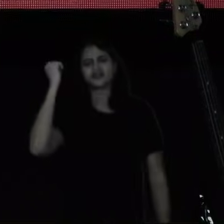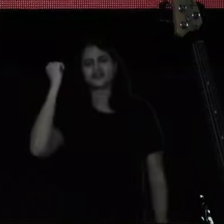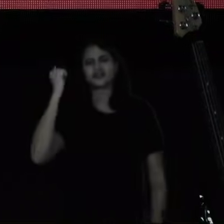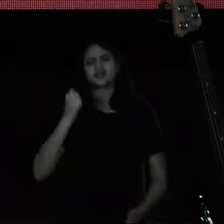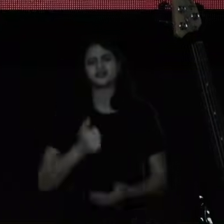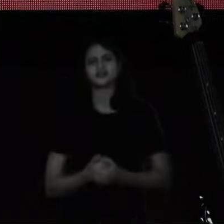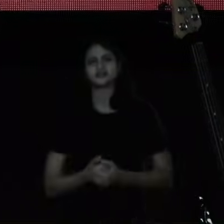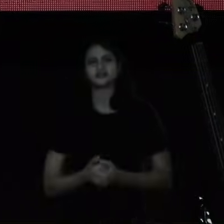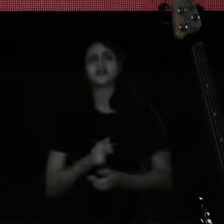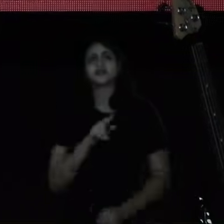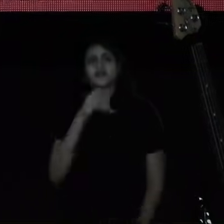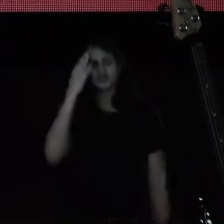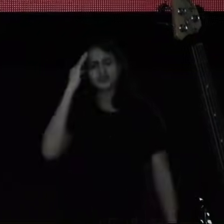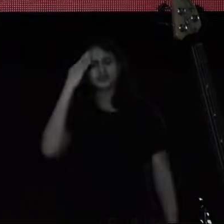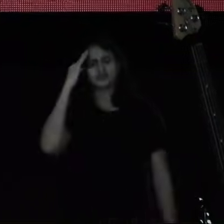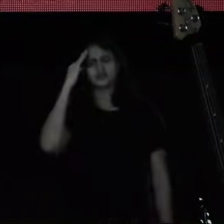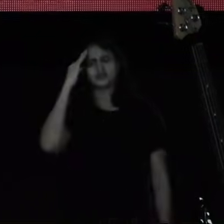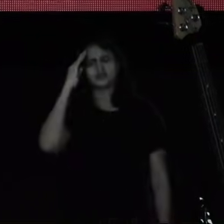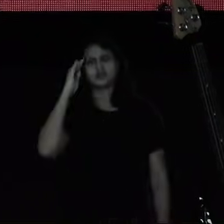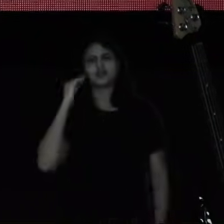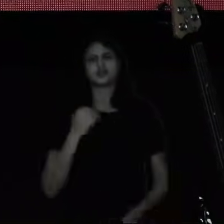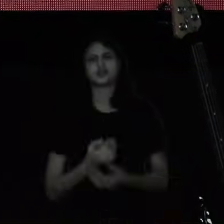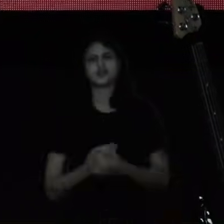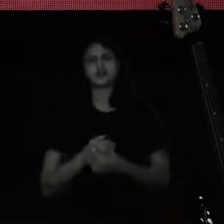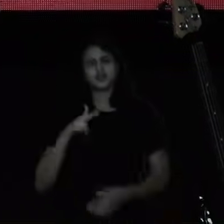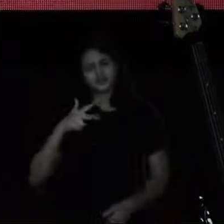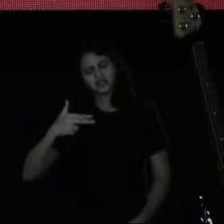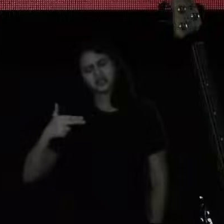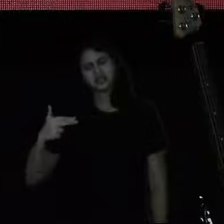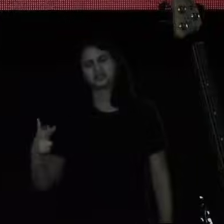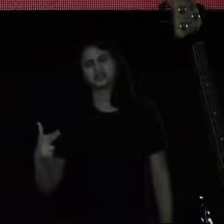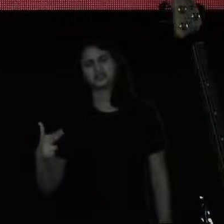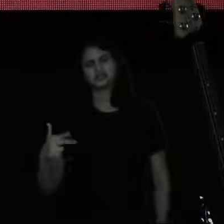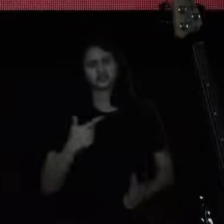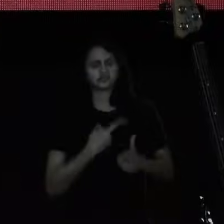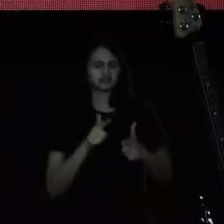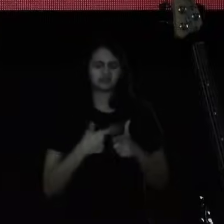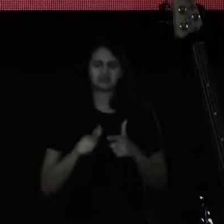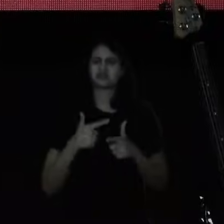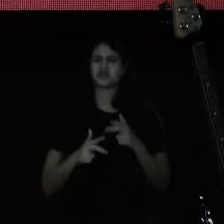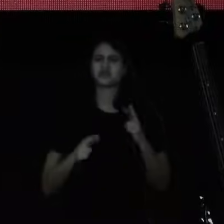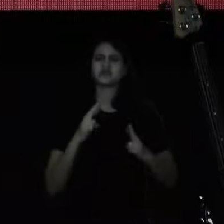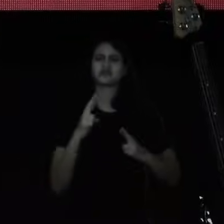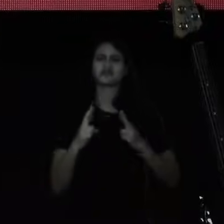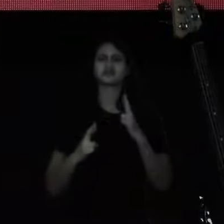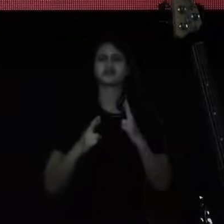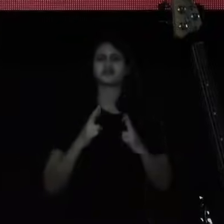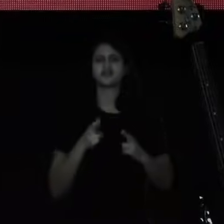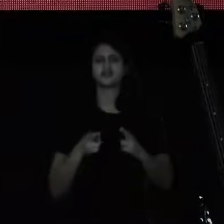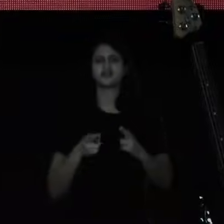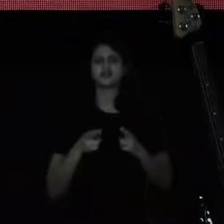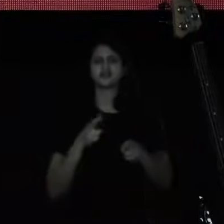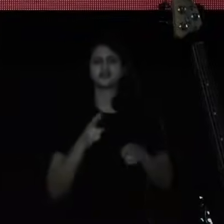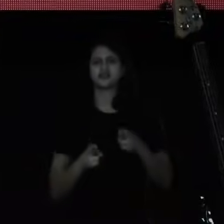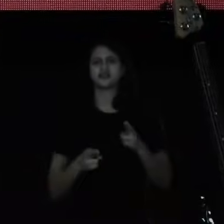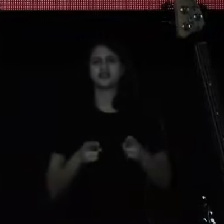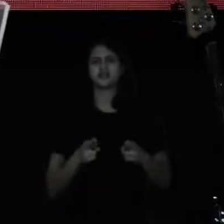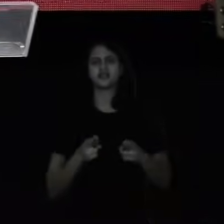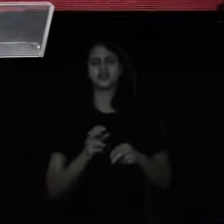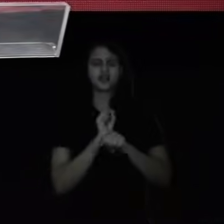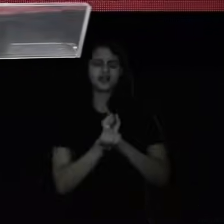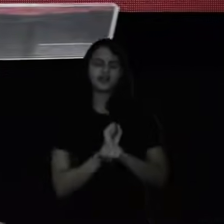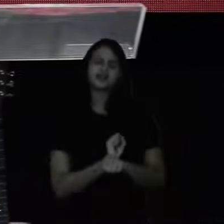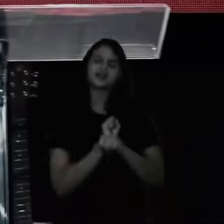Você sabia que uma das coisas que causam problemas nos relacionamentos é isso? É a expectativa irrealista da perfeição. Vou